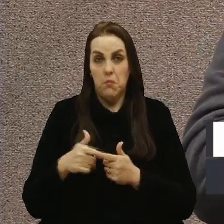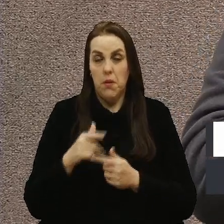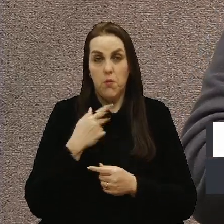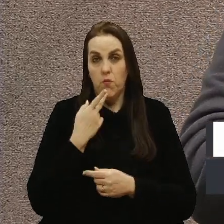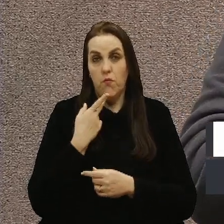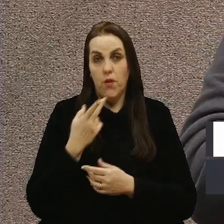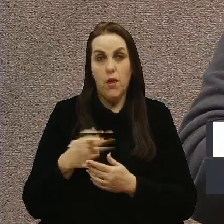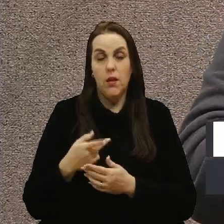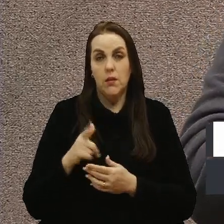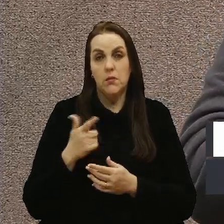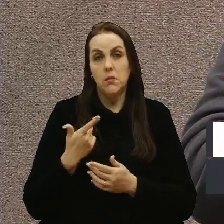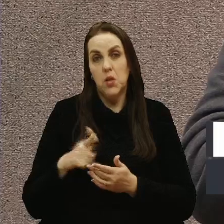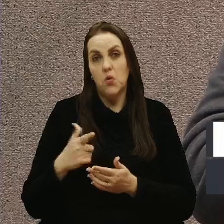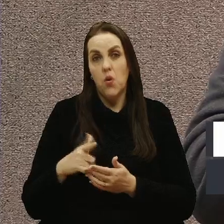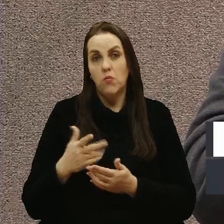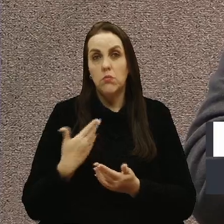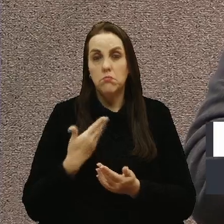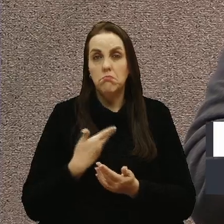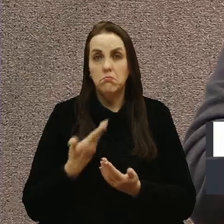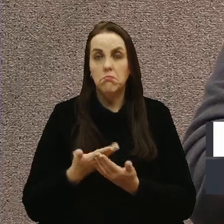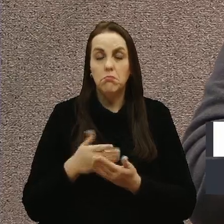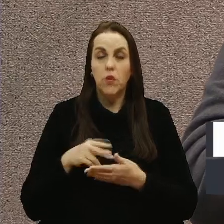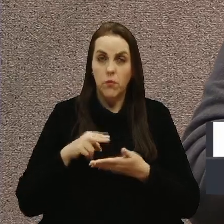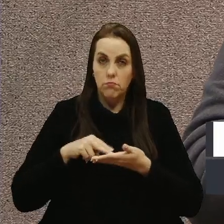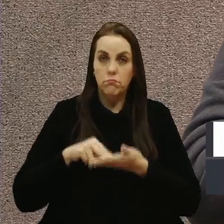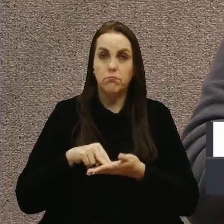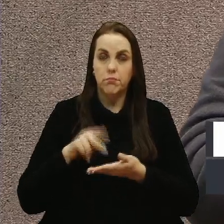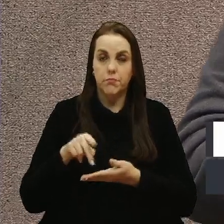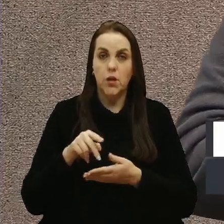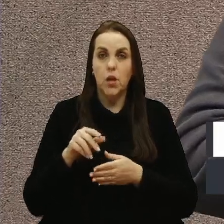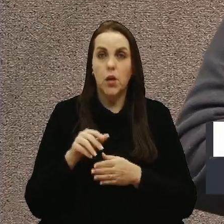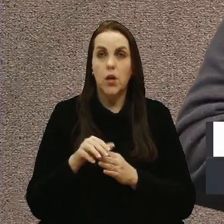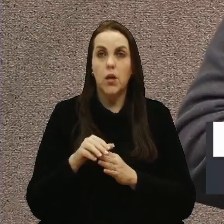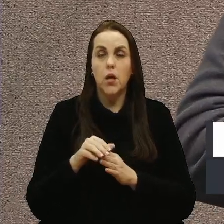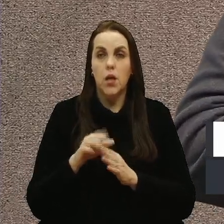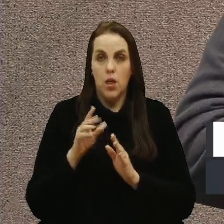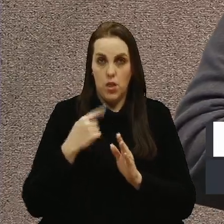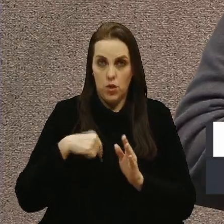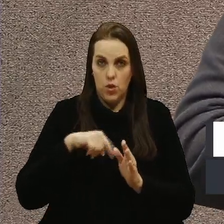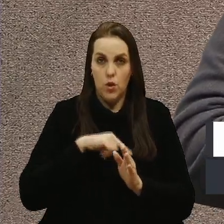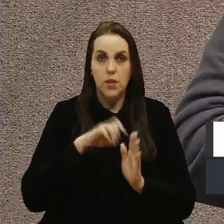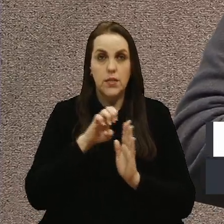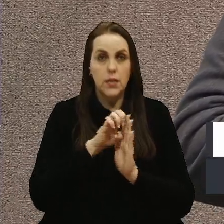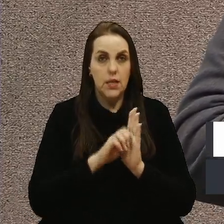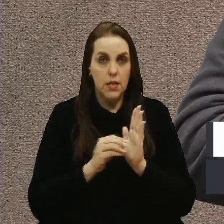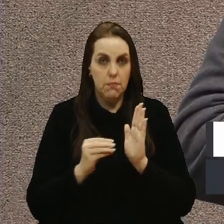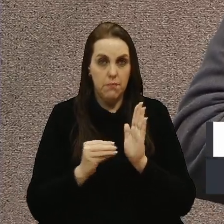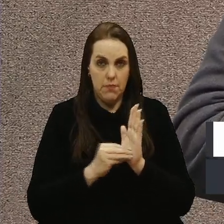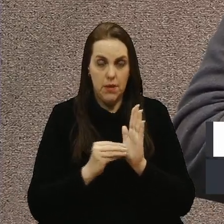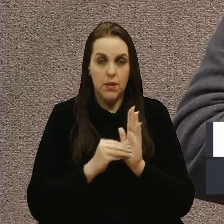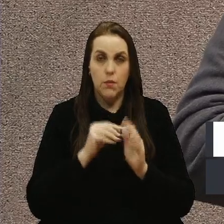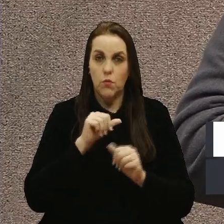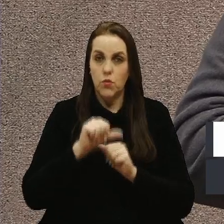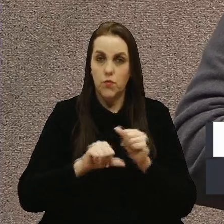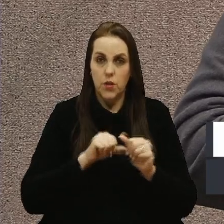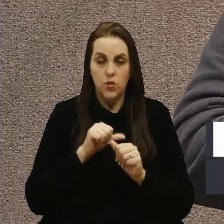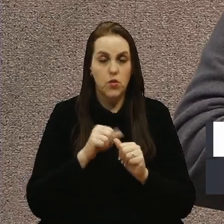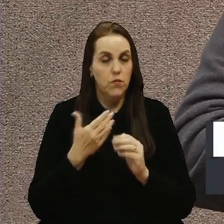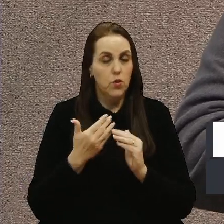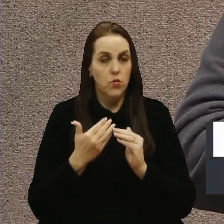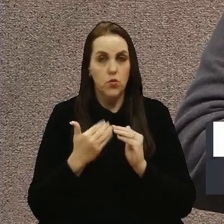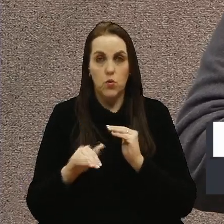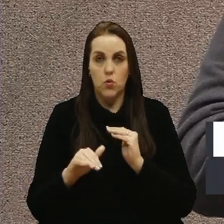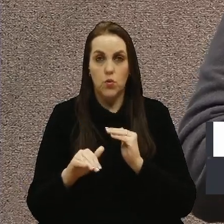vou continuar sustentando isso. A orientação é que nós rejeitemos esta emenda modificativa 1, de autoria da bancada do PT.